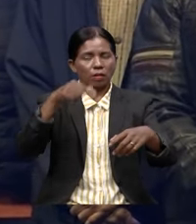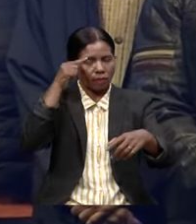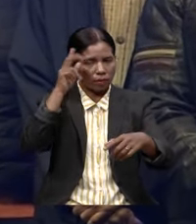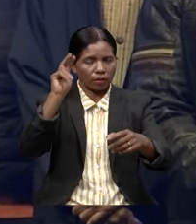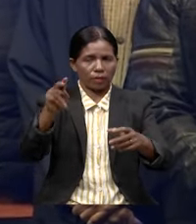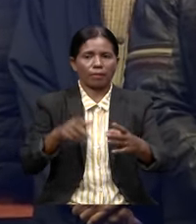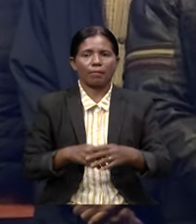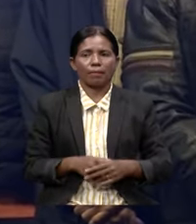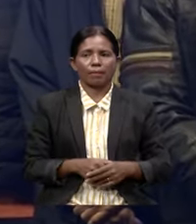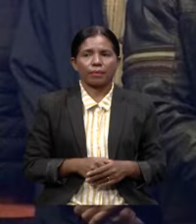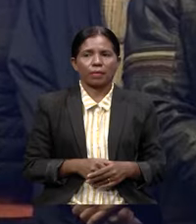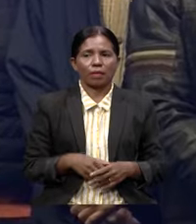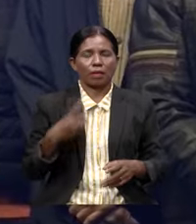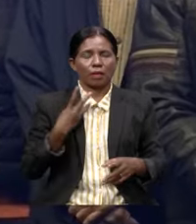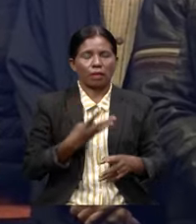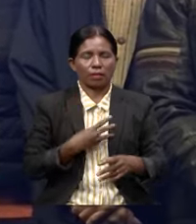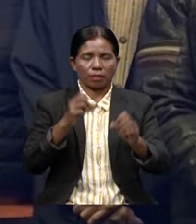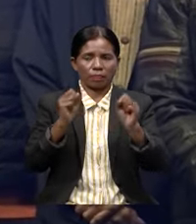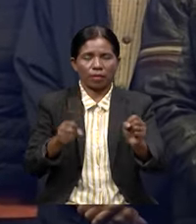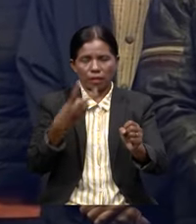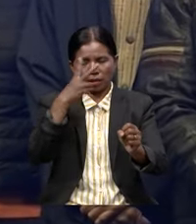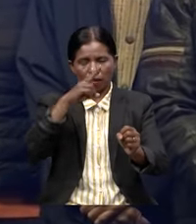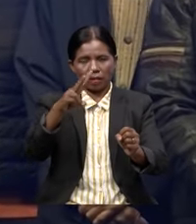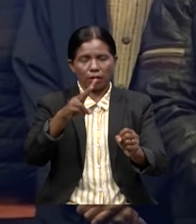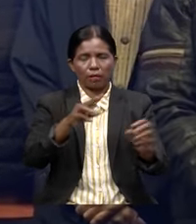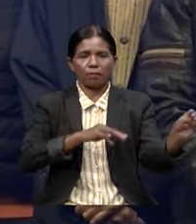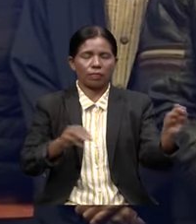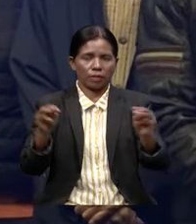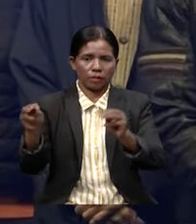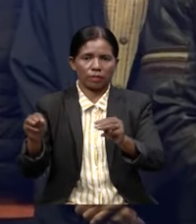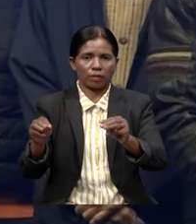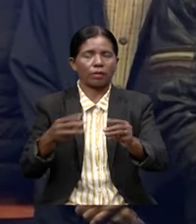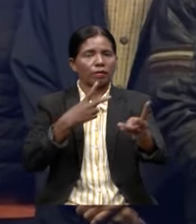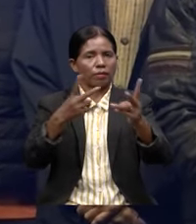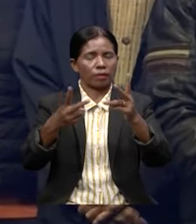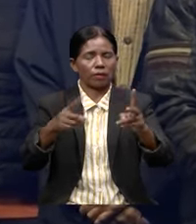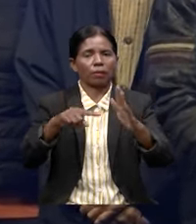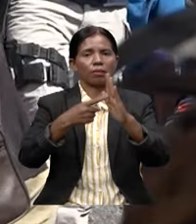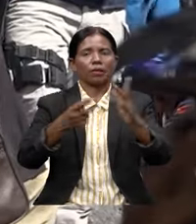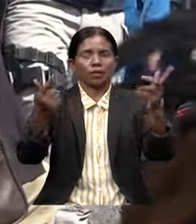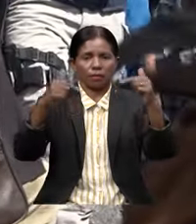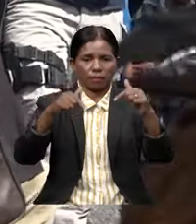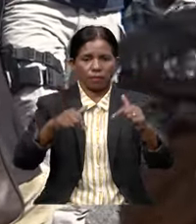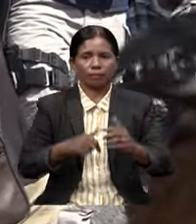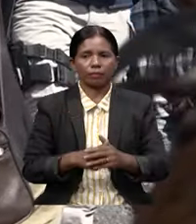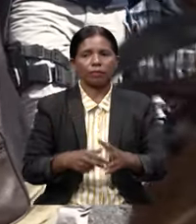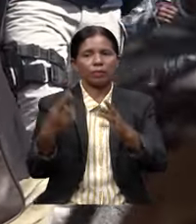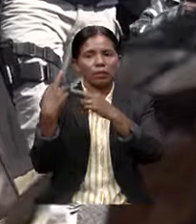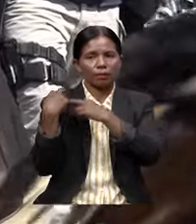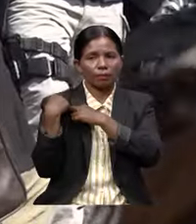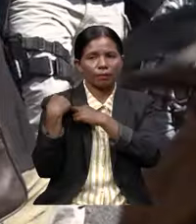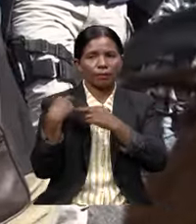nia, maka ita consegue, are movimentação turista começa maior, mais que responsável